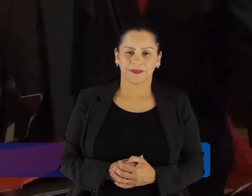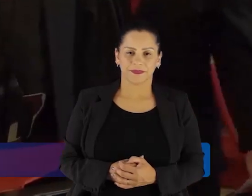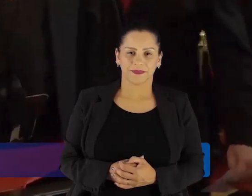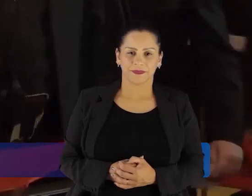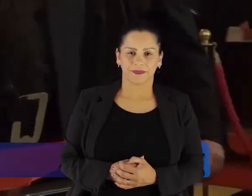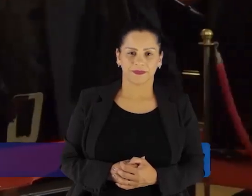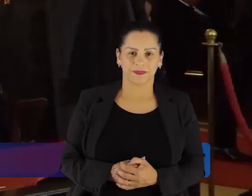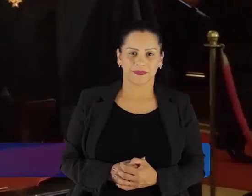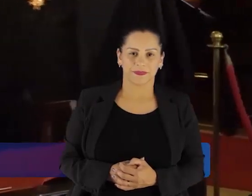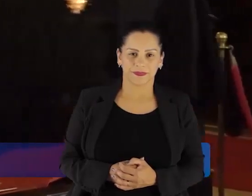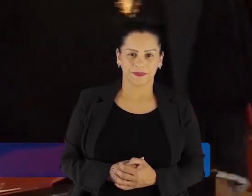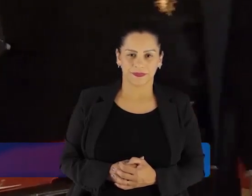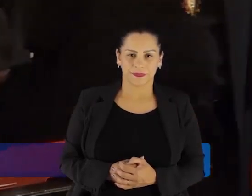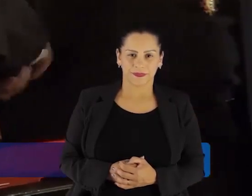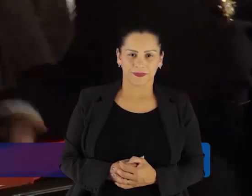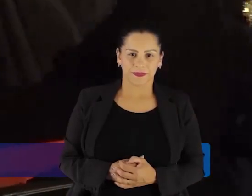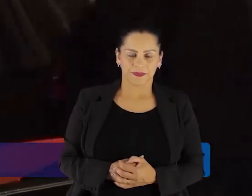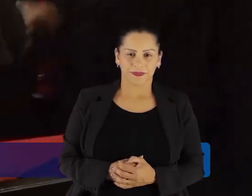G1